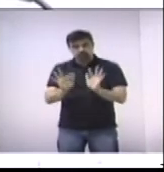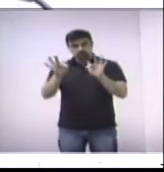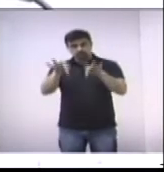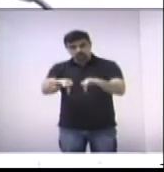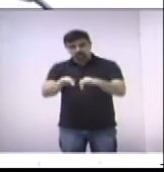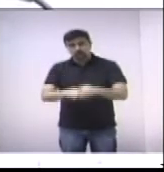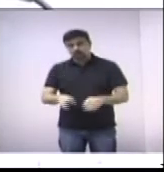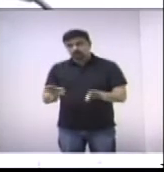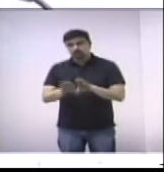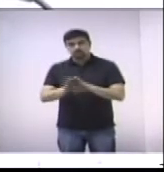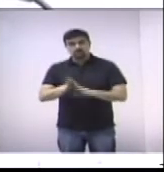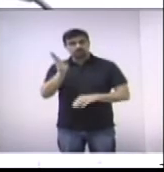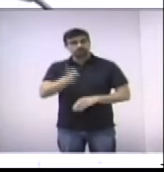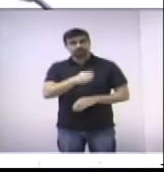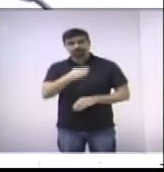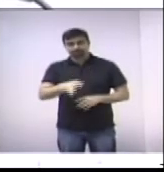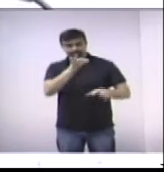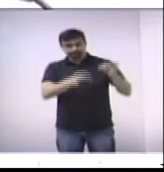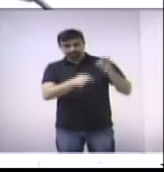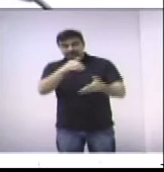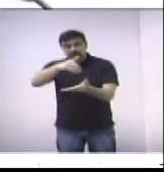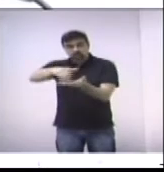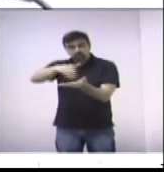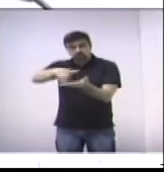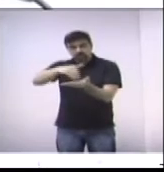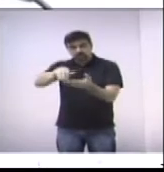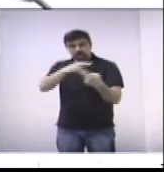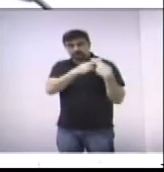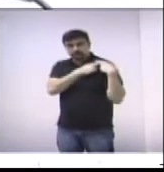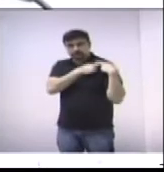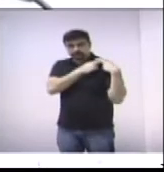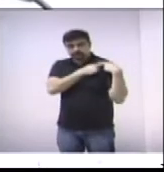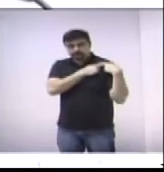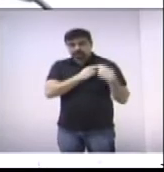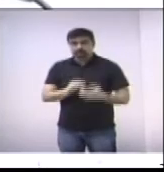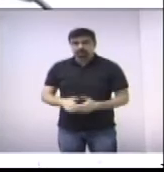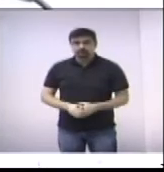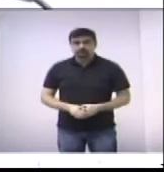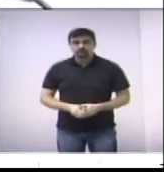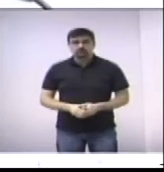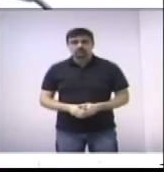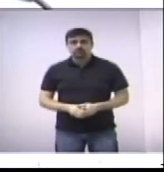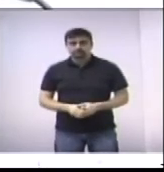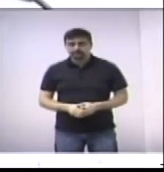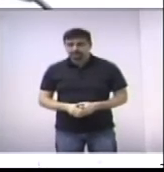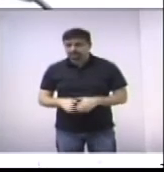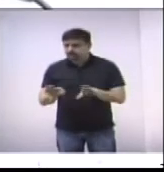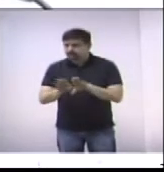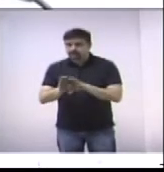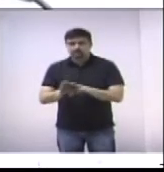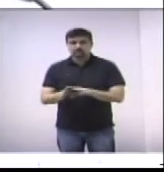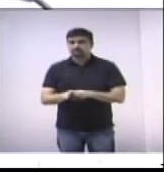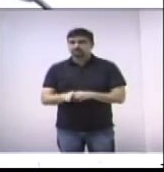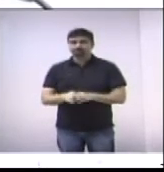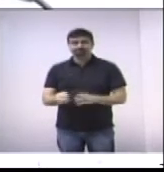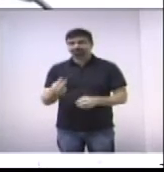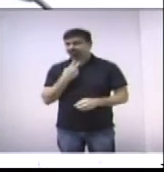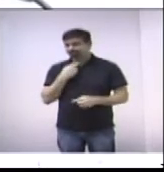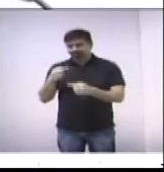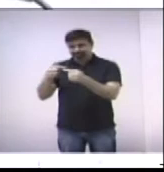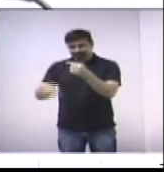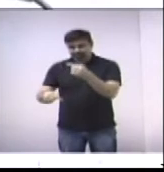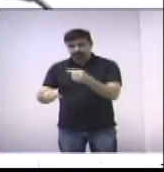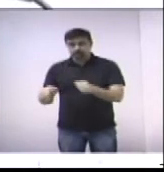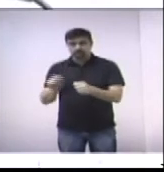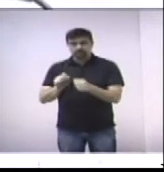de ilegitimidade passiva dos secretários municipais Carolina Bordion e André Luiz Matos também não prevalece. A declaração